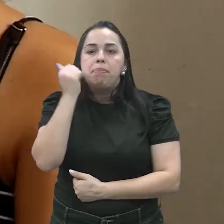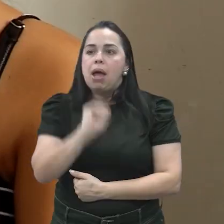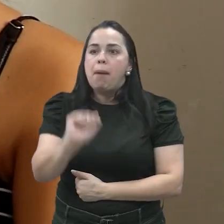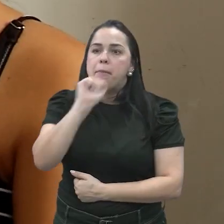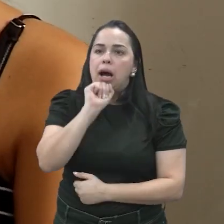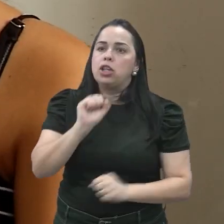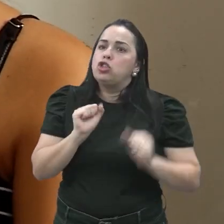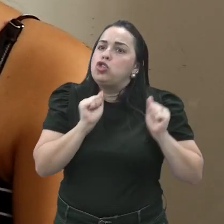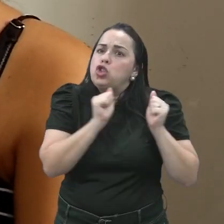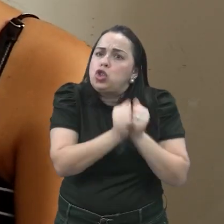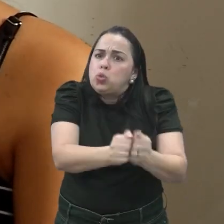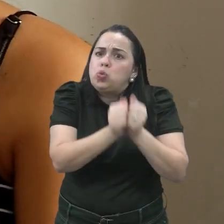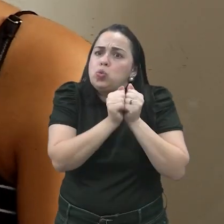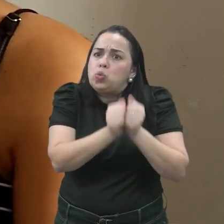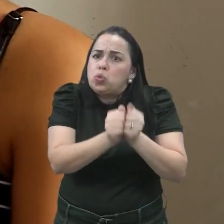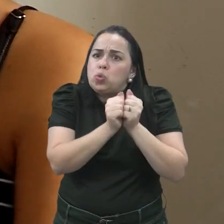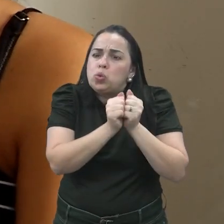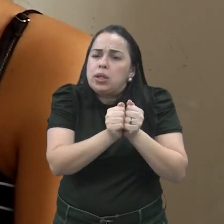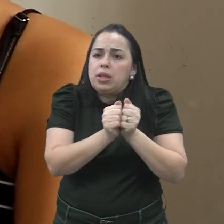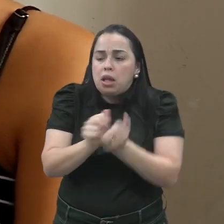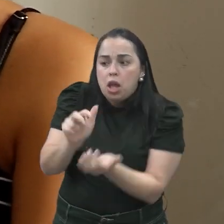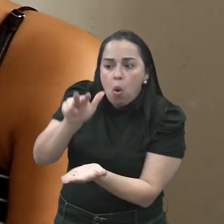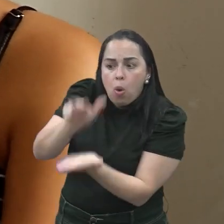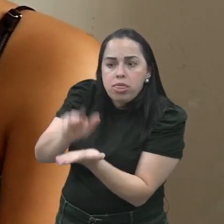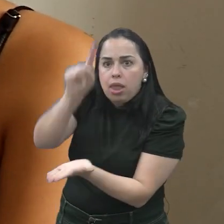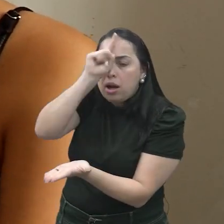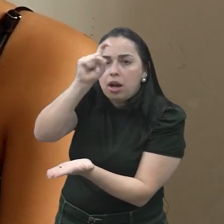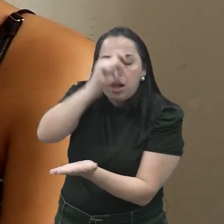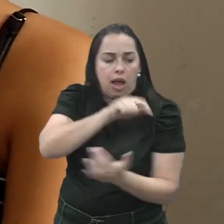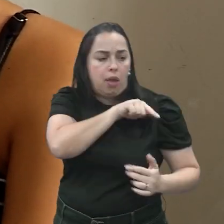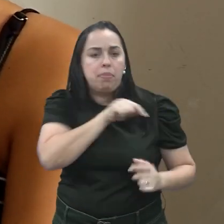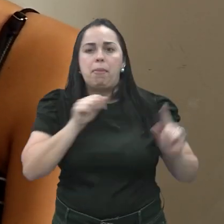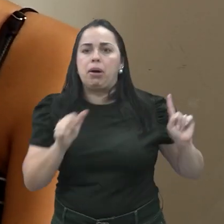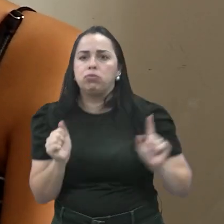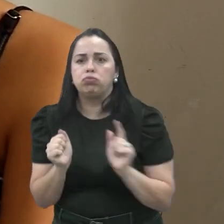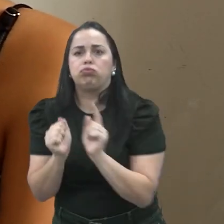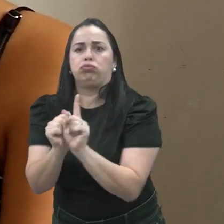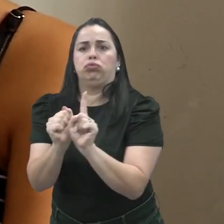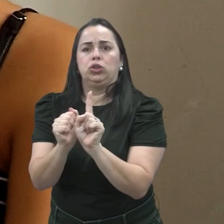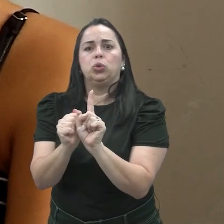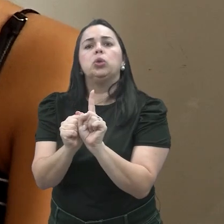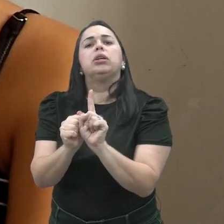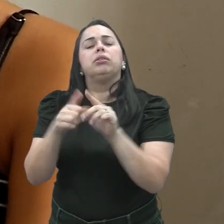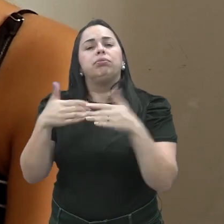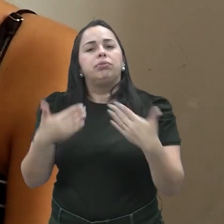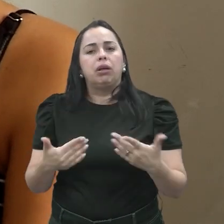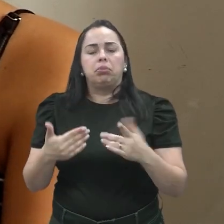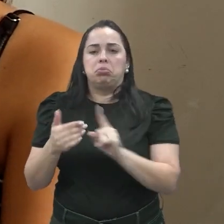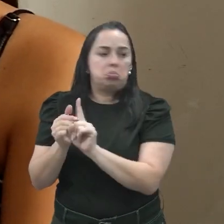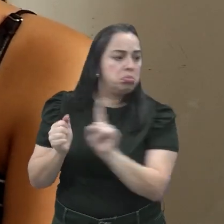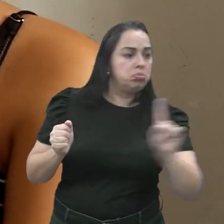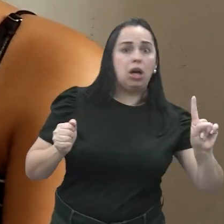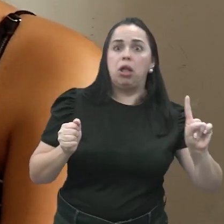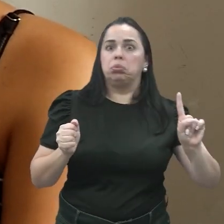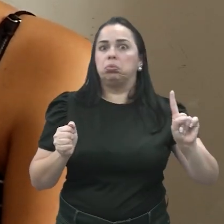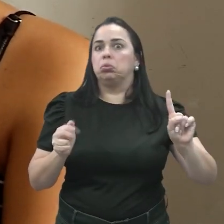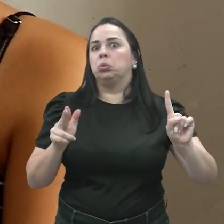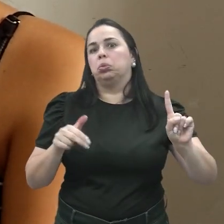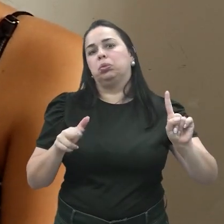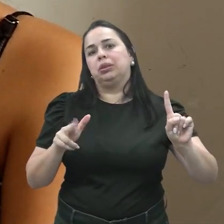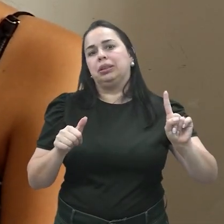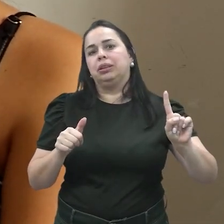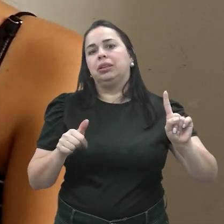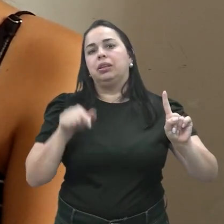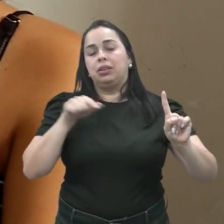fundamental. Minha mãe não saiu do meu lado. Em desde quando eu me internei no hospital, ela ficou do meu lado. E dali ela não